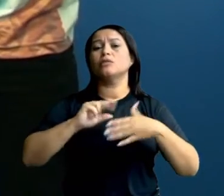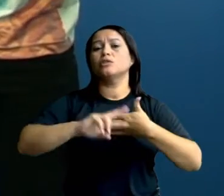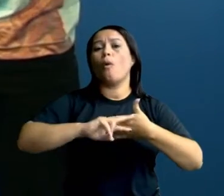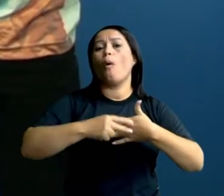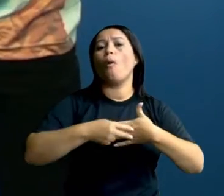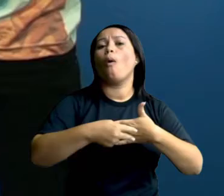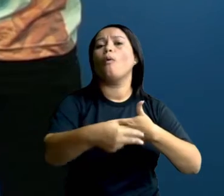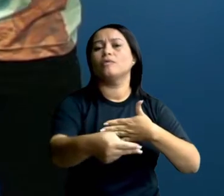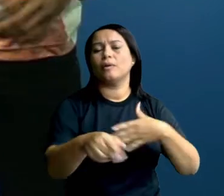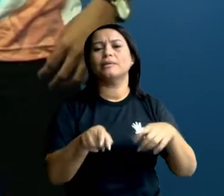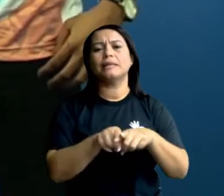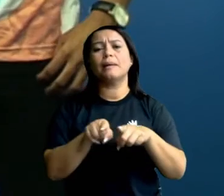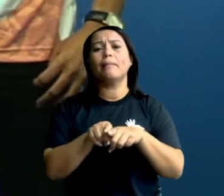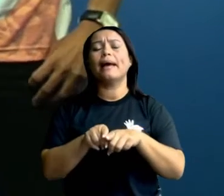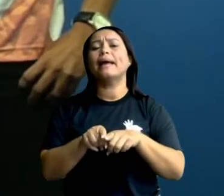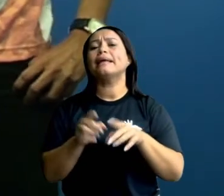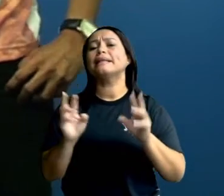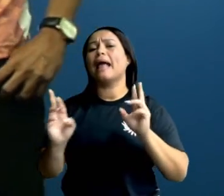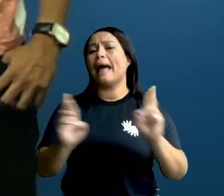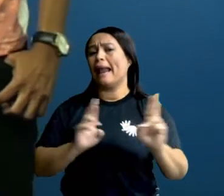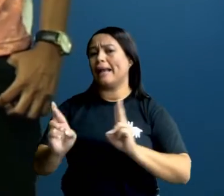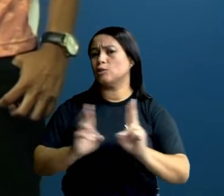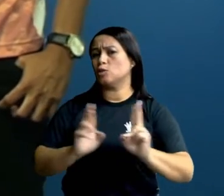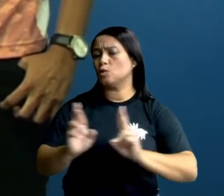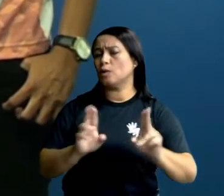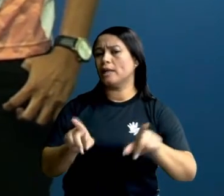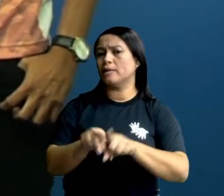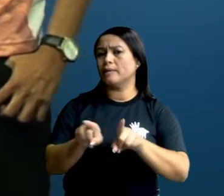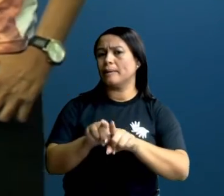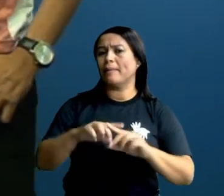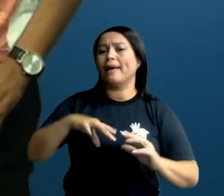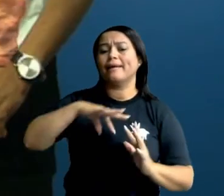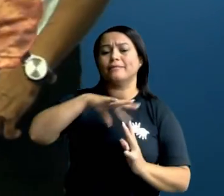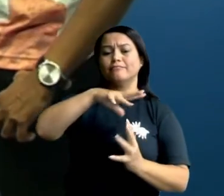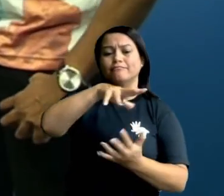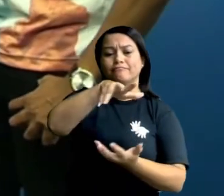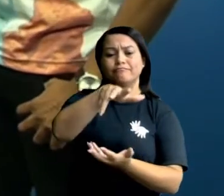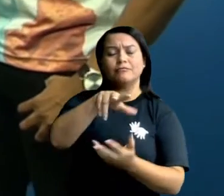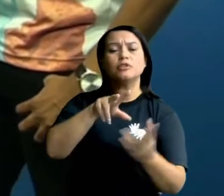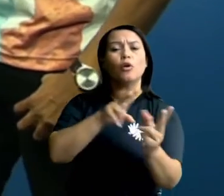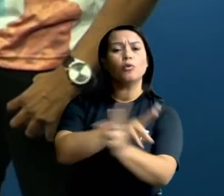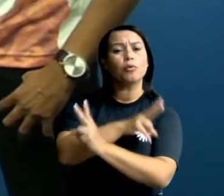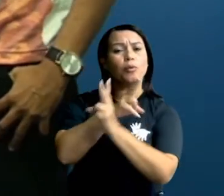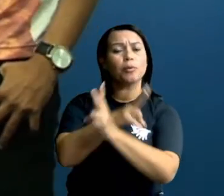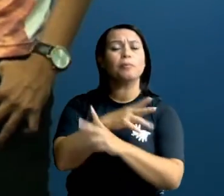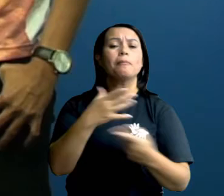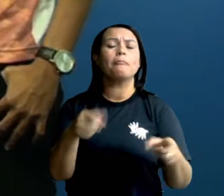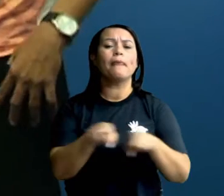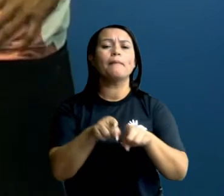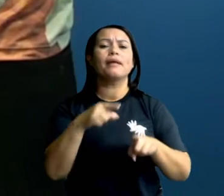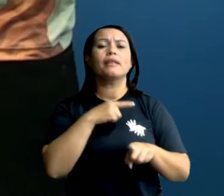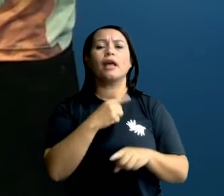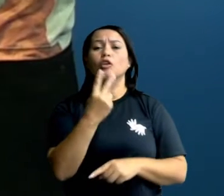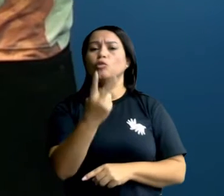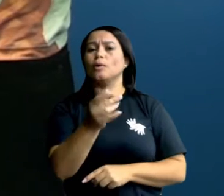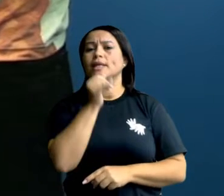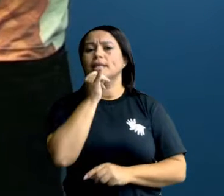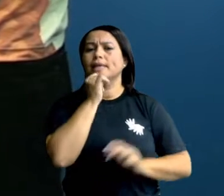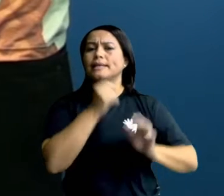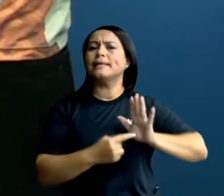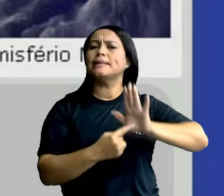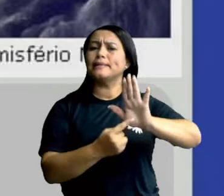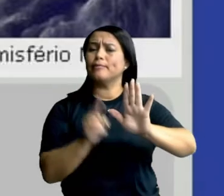está relacionado a essa dinâmica da circulação atmosférica. E aqui eu trouxe dois exemplos também que